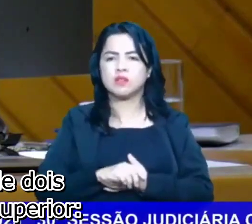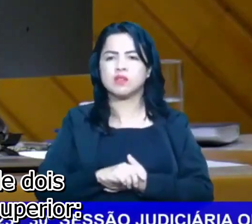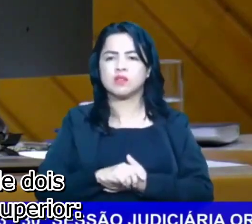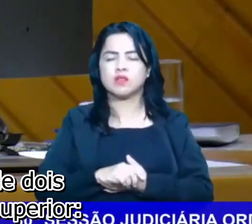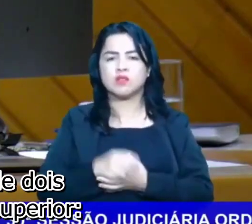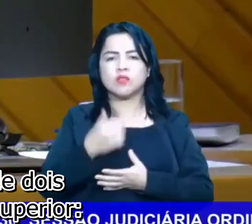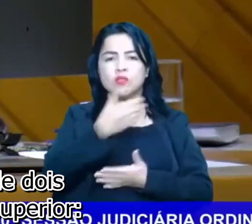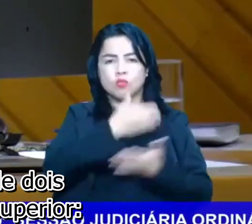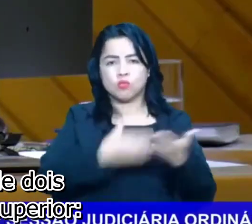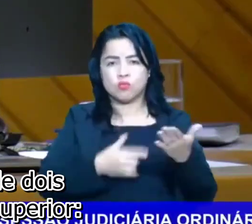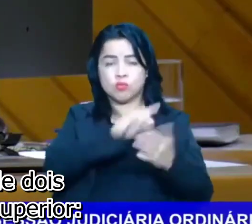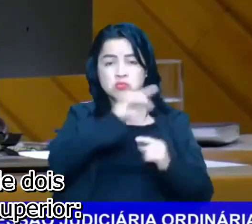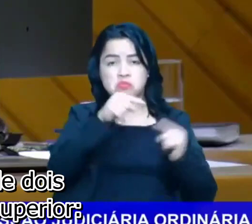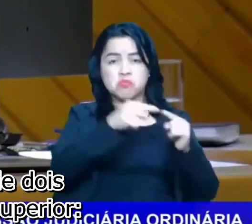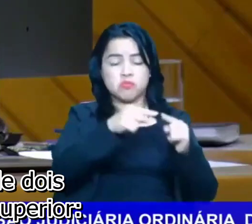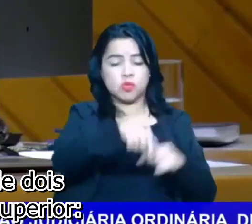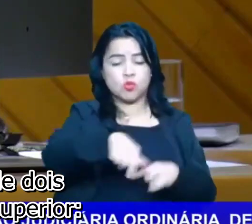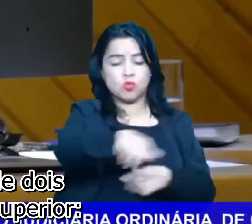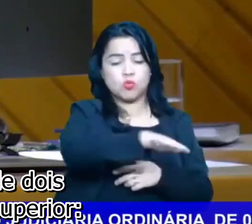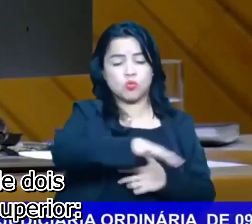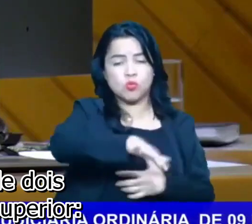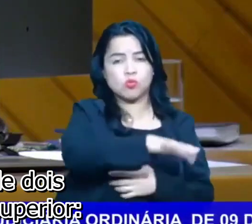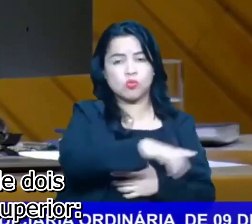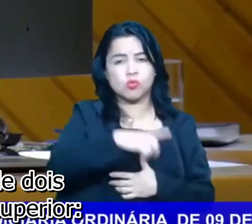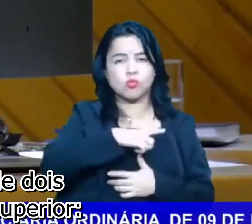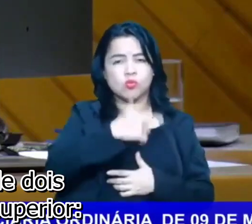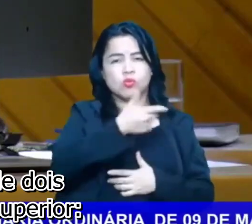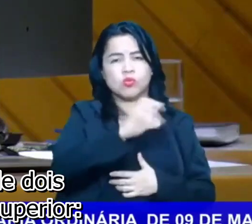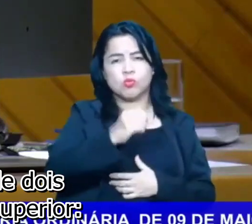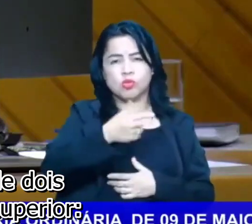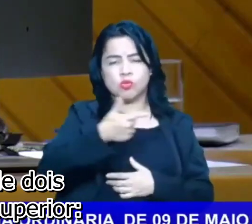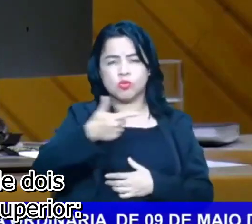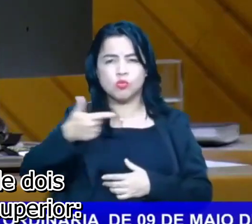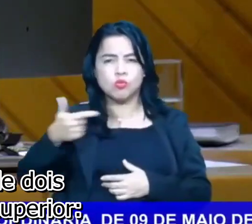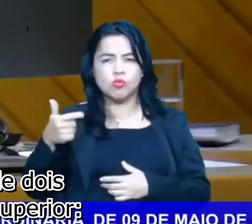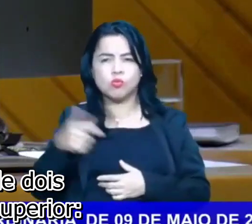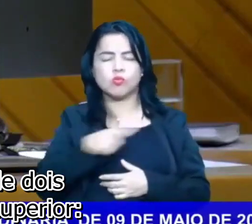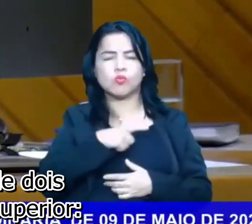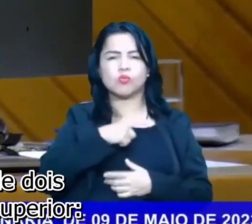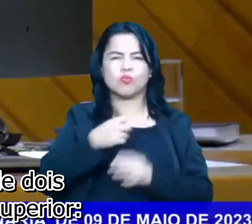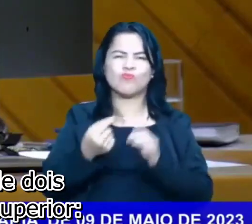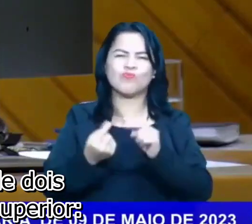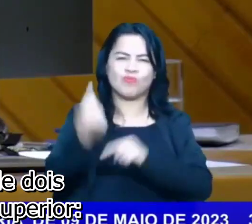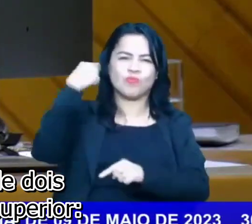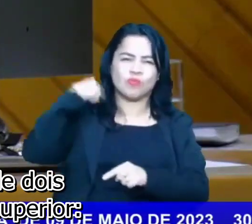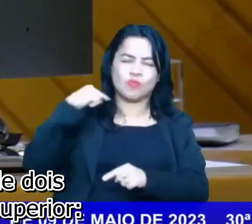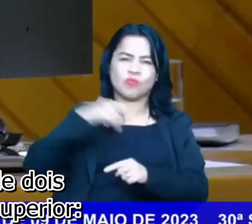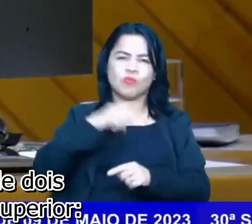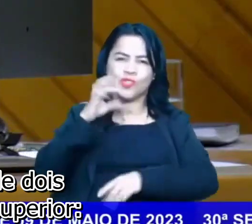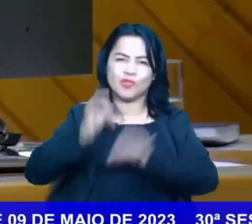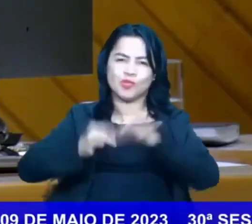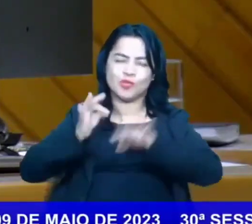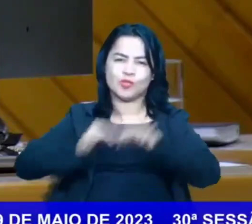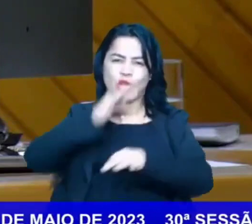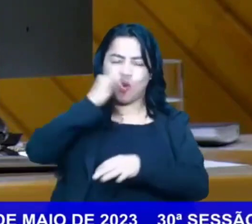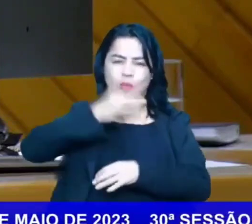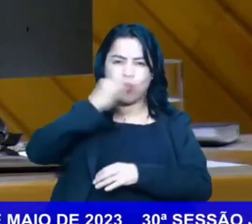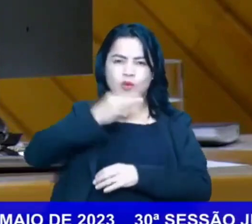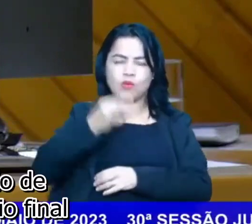0601-95191, PA. E um precedente dessa regional, do pleito de 2022, a jurisprudência da Corte Superior,